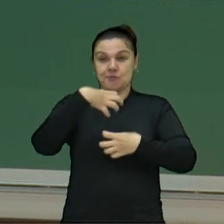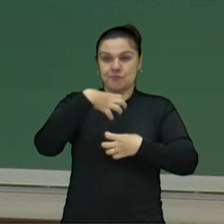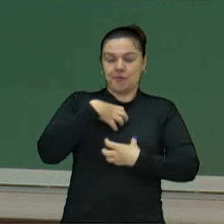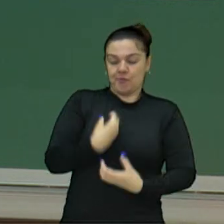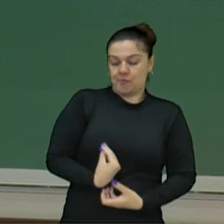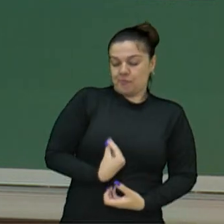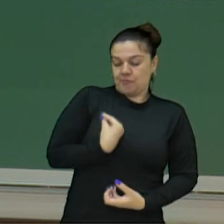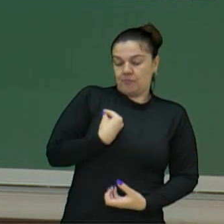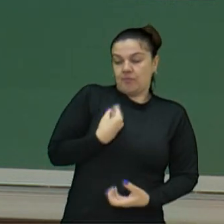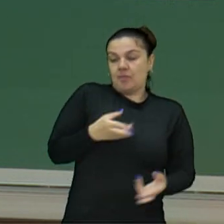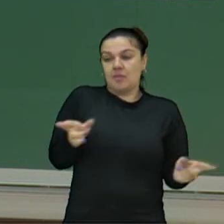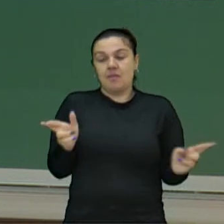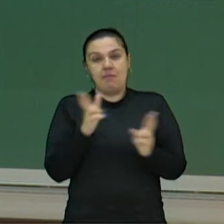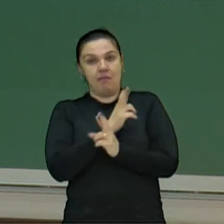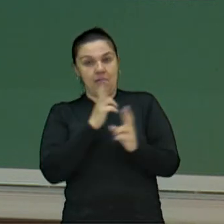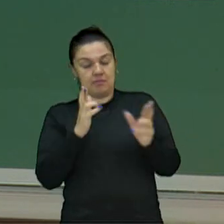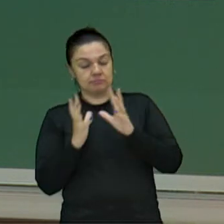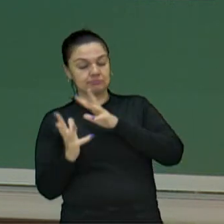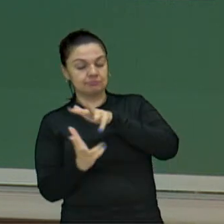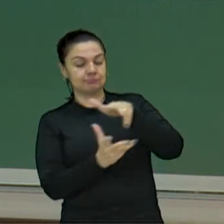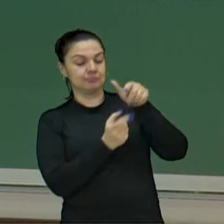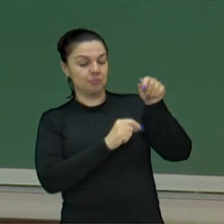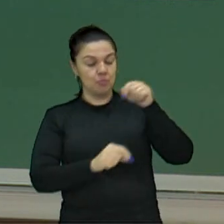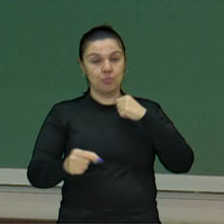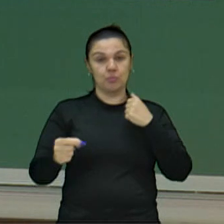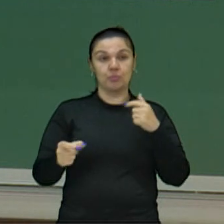mundo existem sistemas.